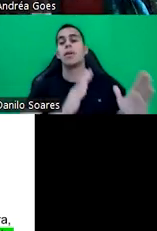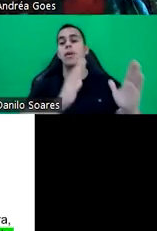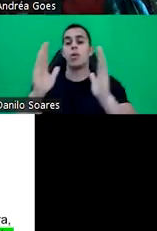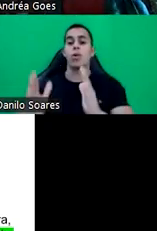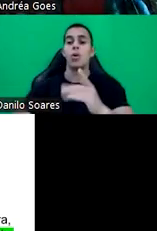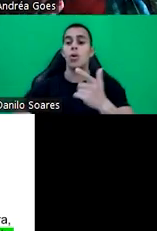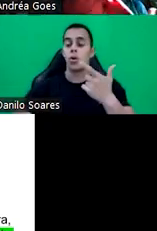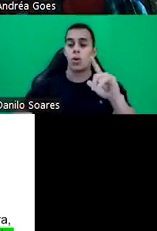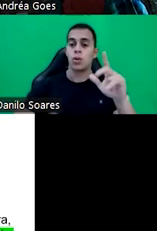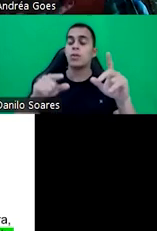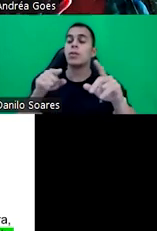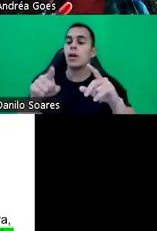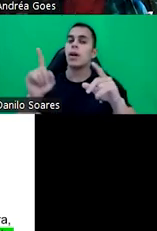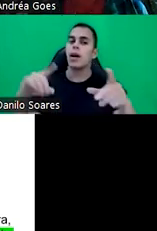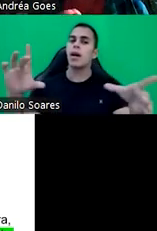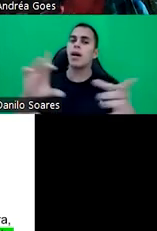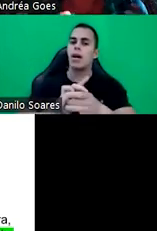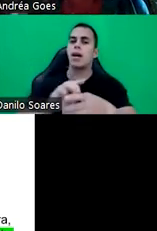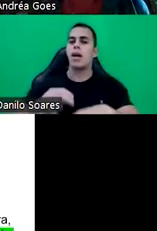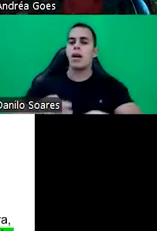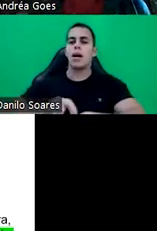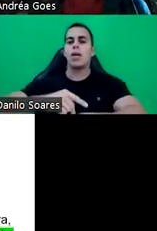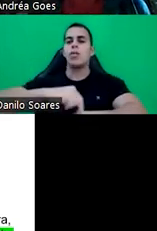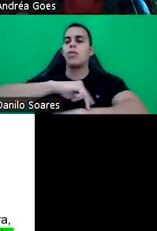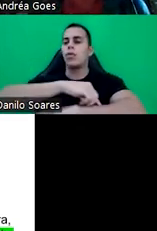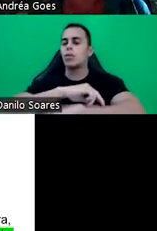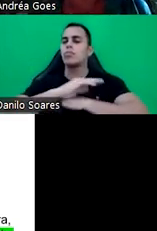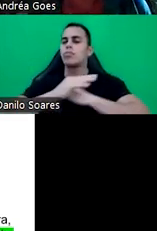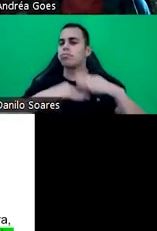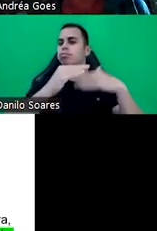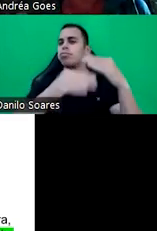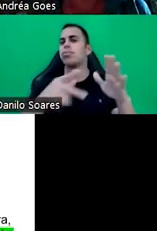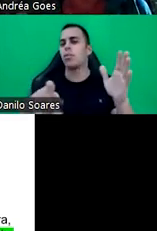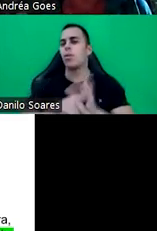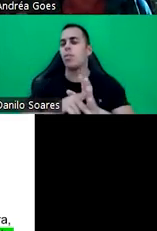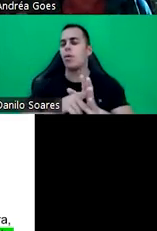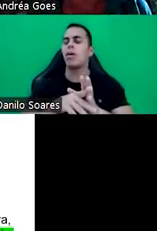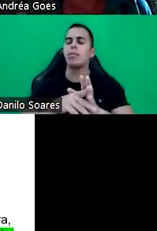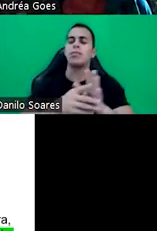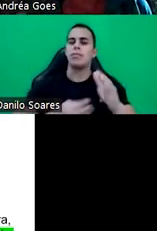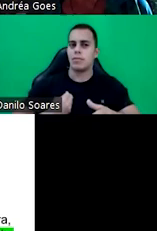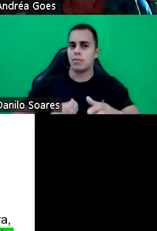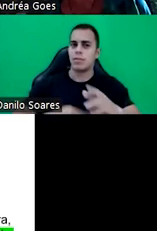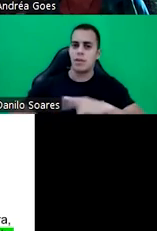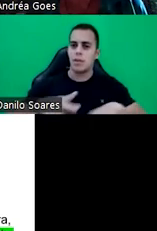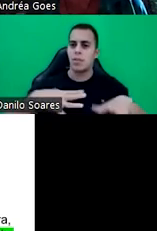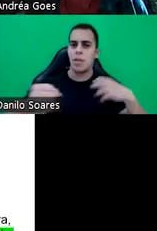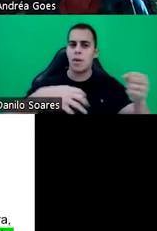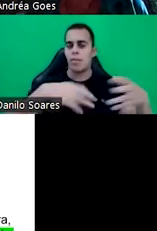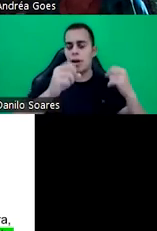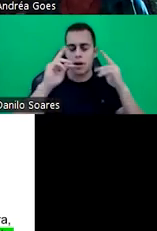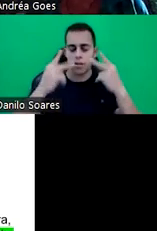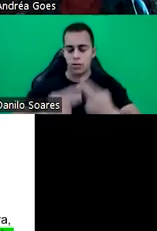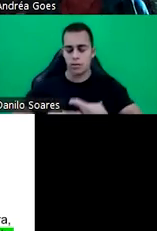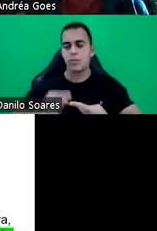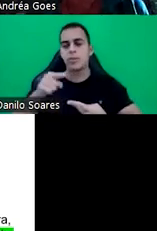gente associa isso à evolução do micro-organismo nos indivíduos humanos, nesse caso. E aí a gente faz essa